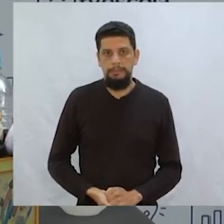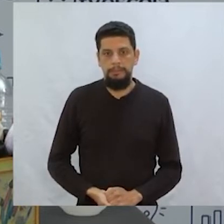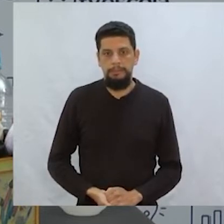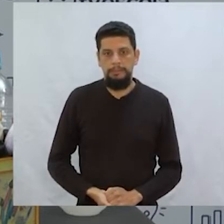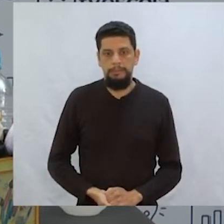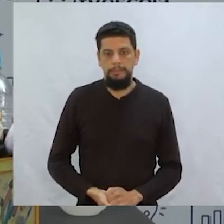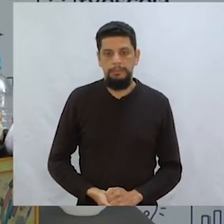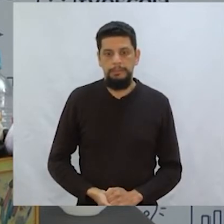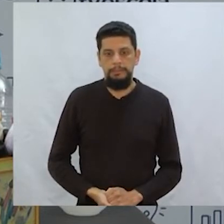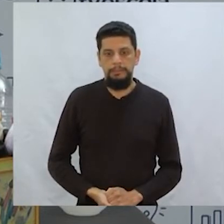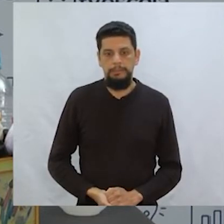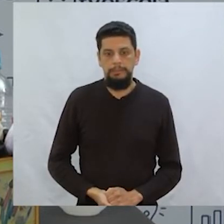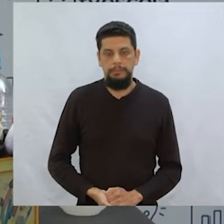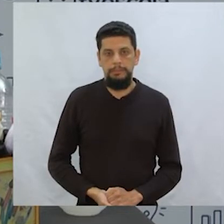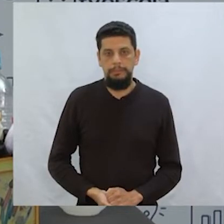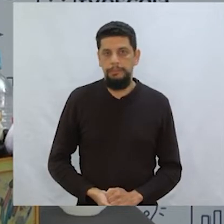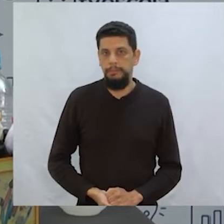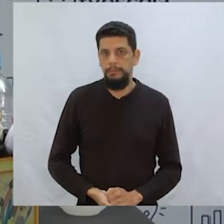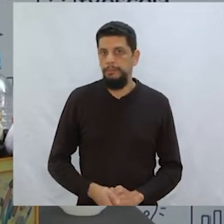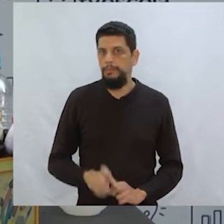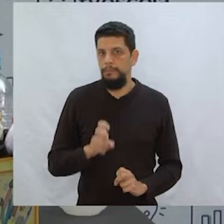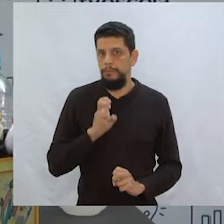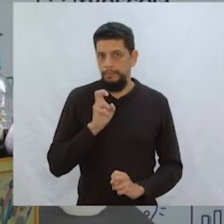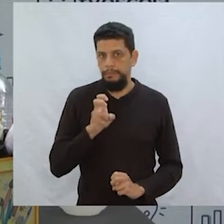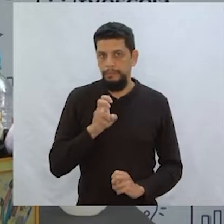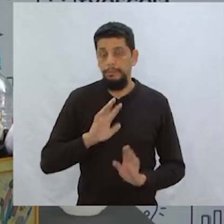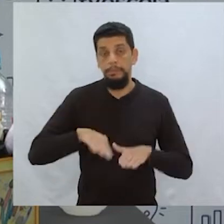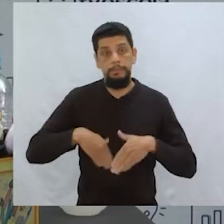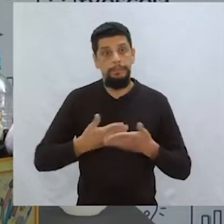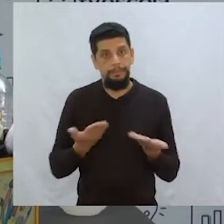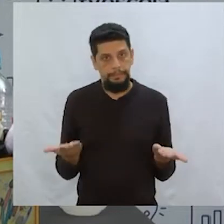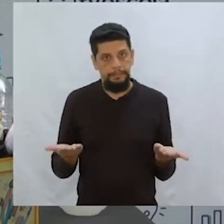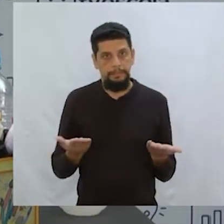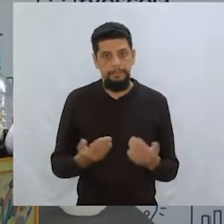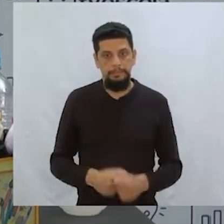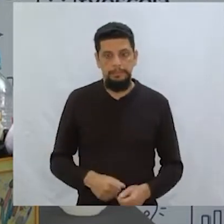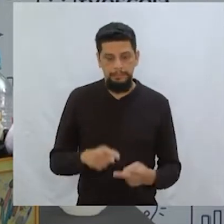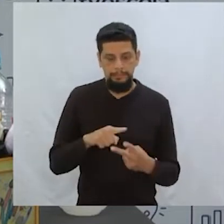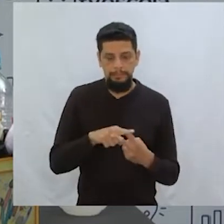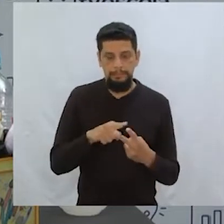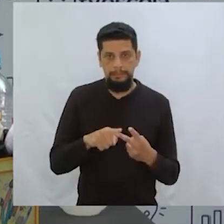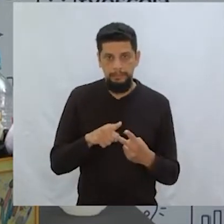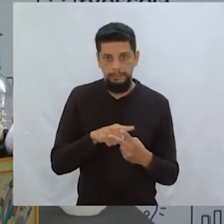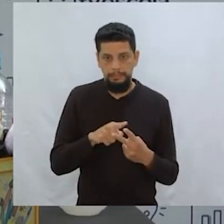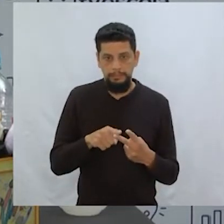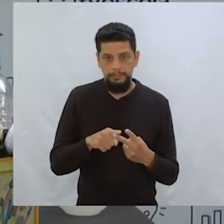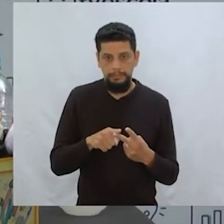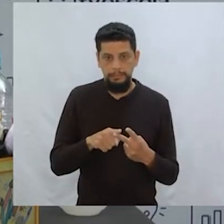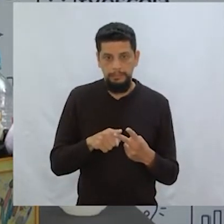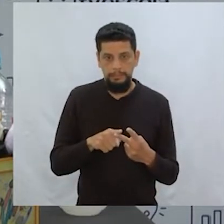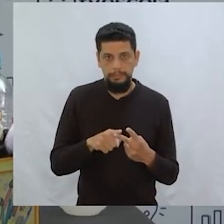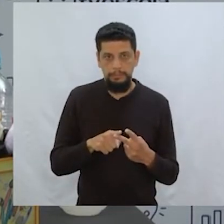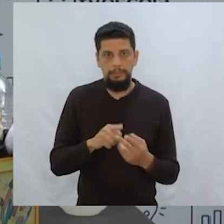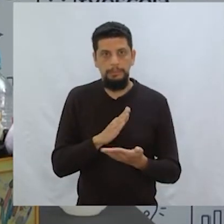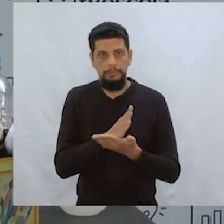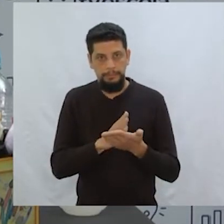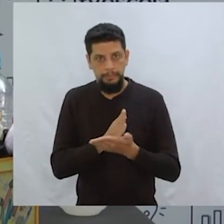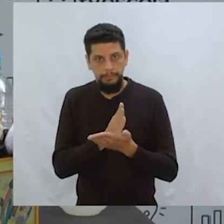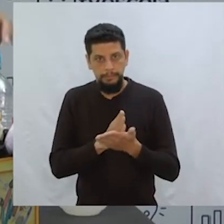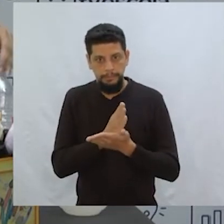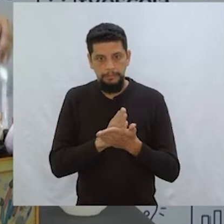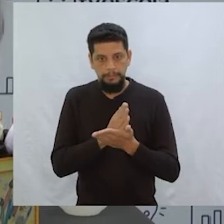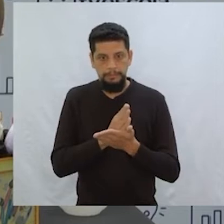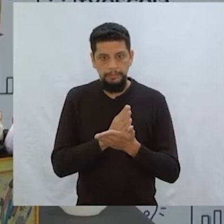Vamos completar os copos. 5. Então, os dois para eu